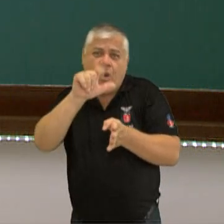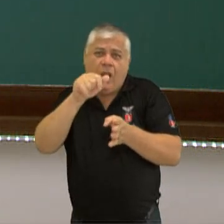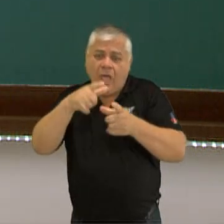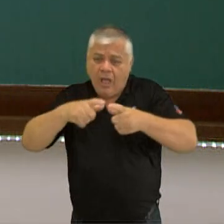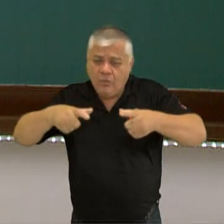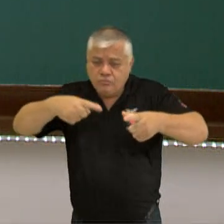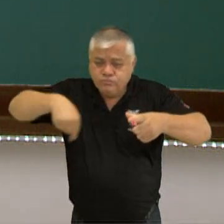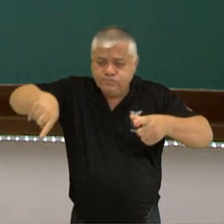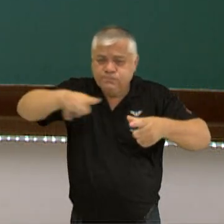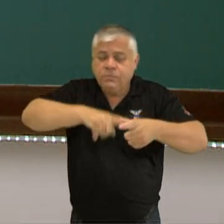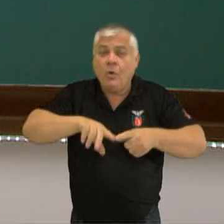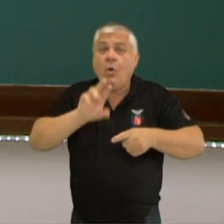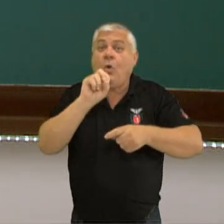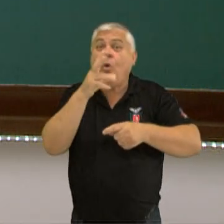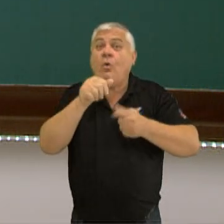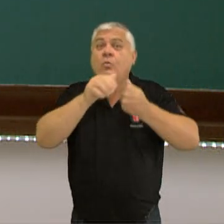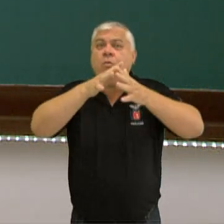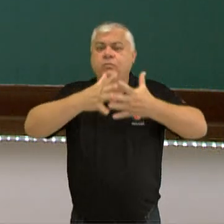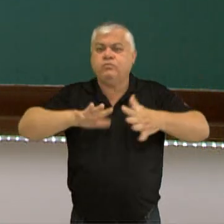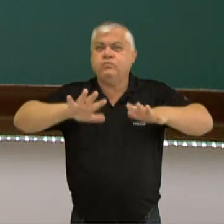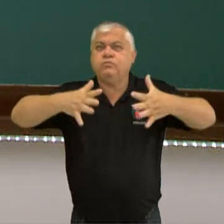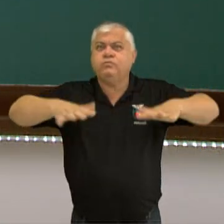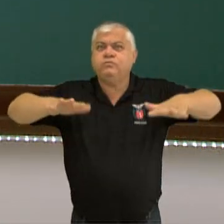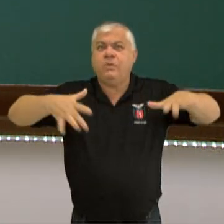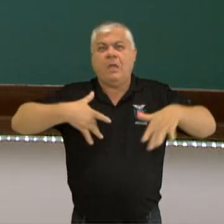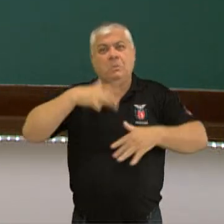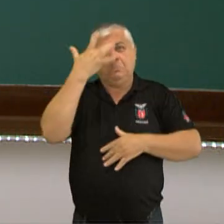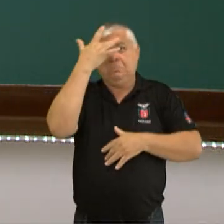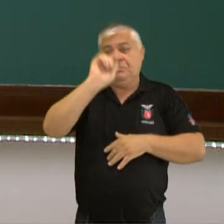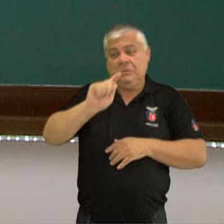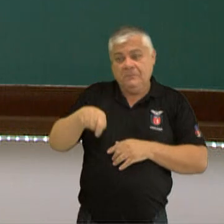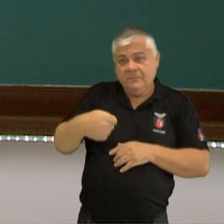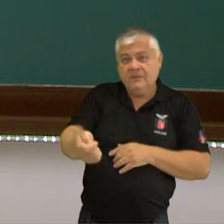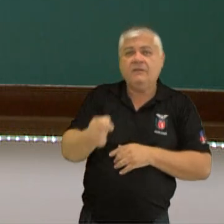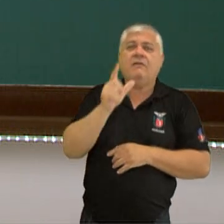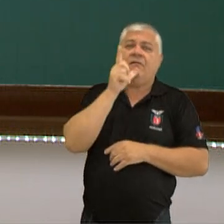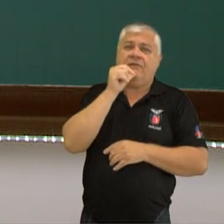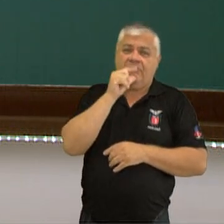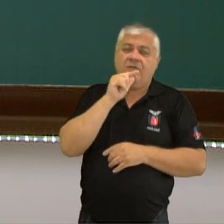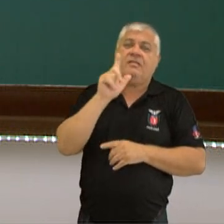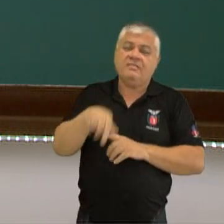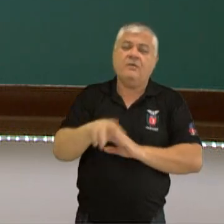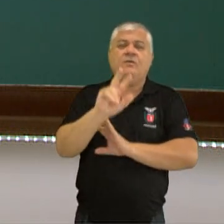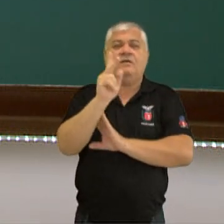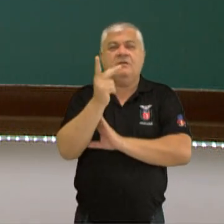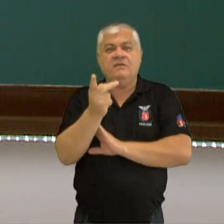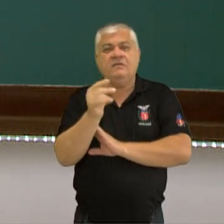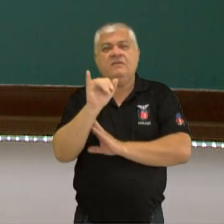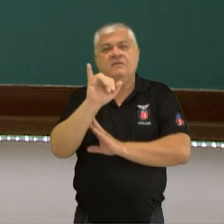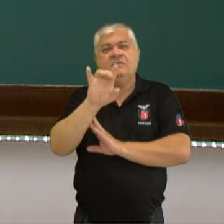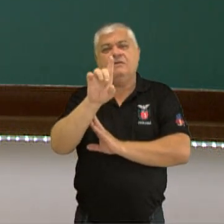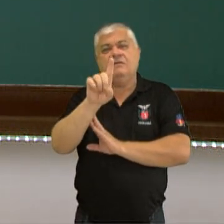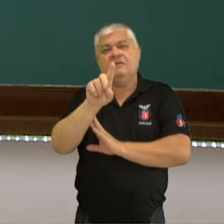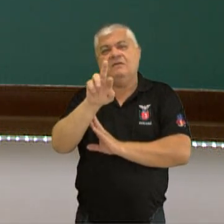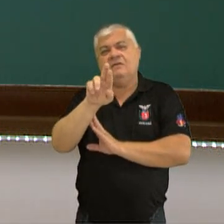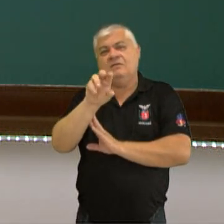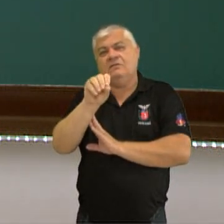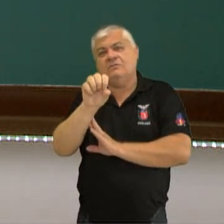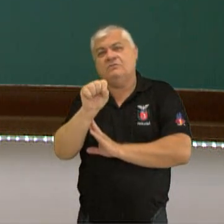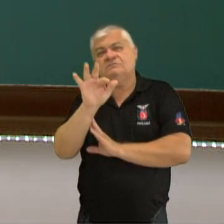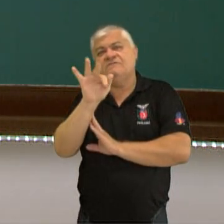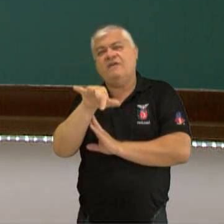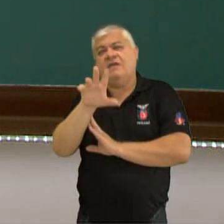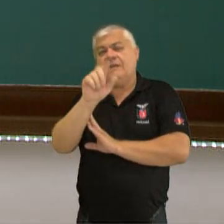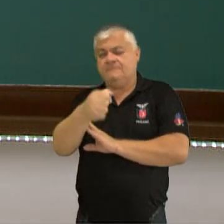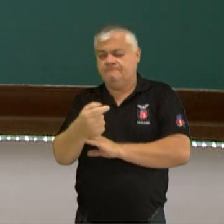pedaço. Mas é água, está no estado líquido. Então estamos falando da hidrosfera. Agora eu